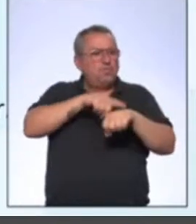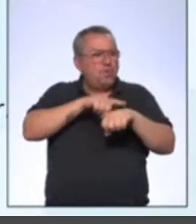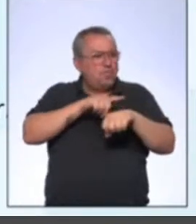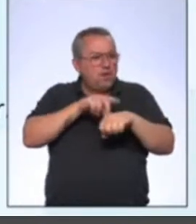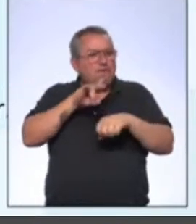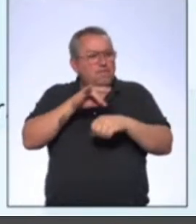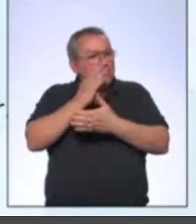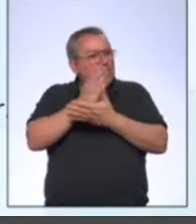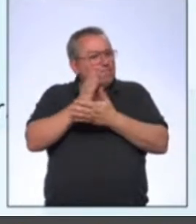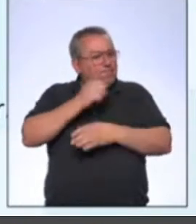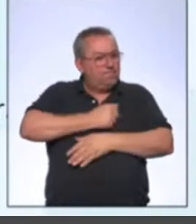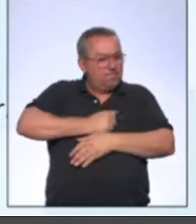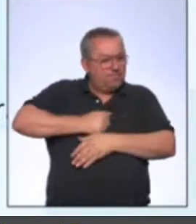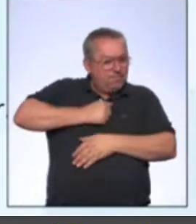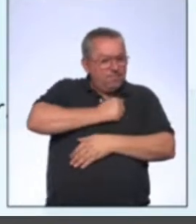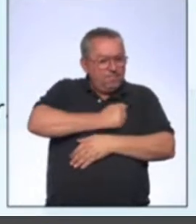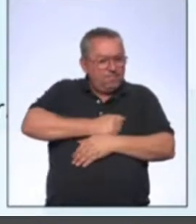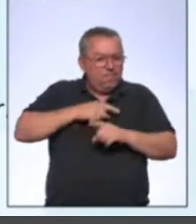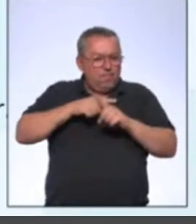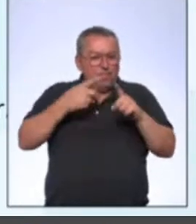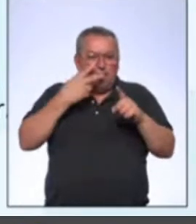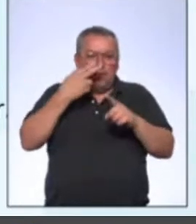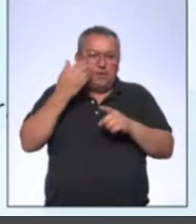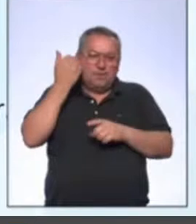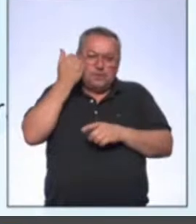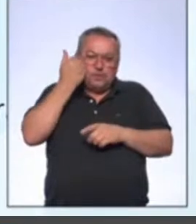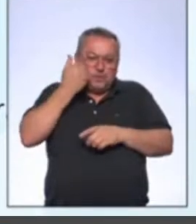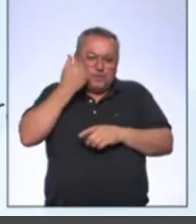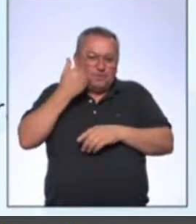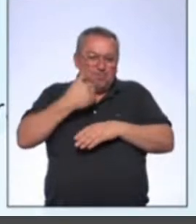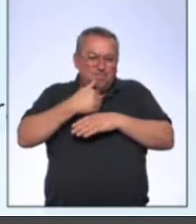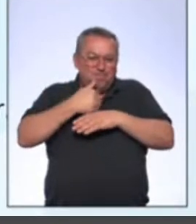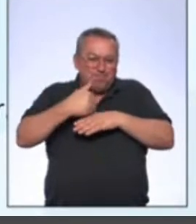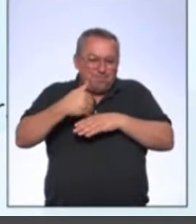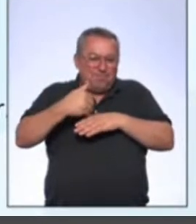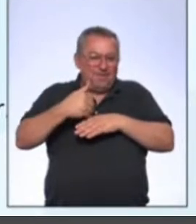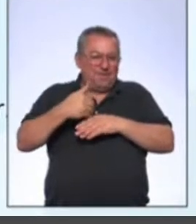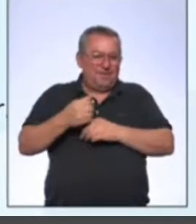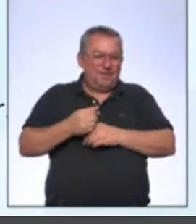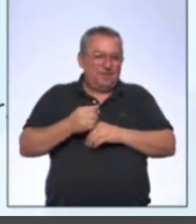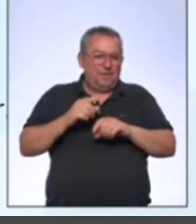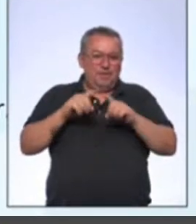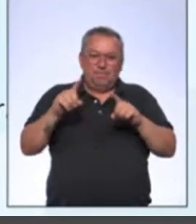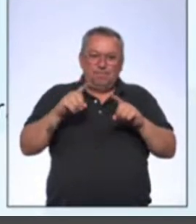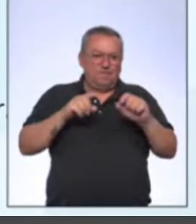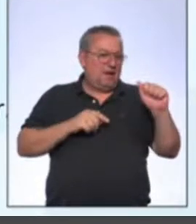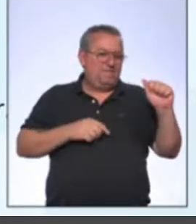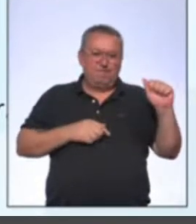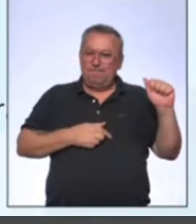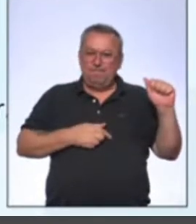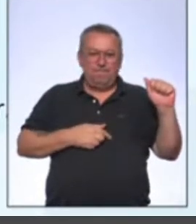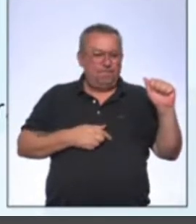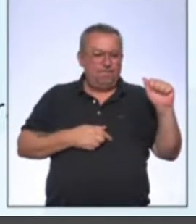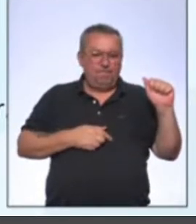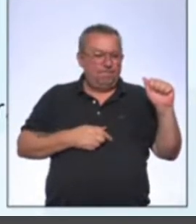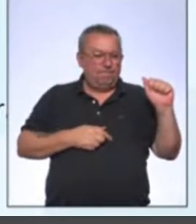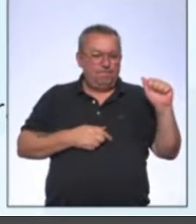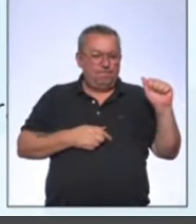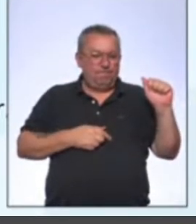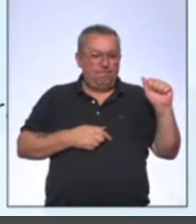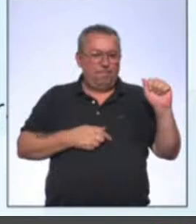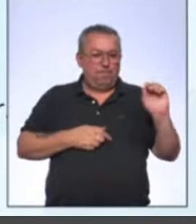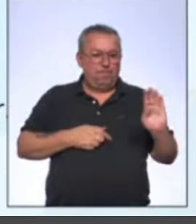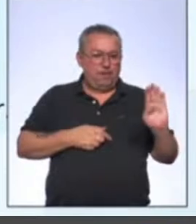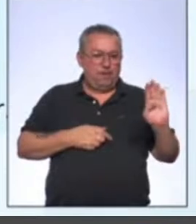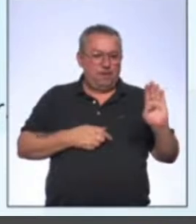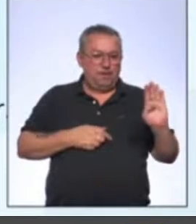saudade. Mas, por enquanto, ela está cortando como aço, não é? Então, não poderia ser a alternativa A. Na alternativa B, está